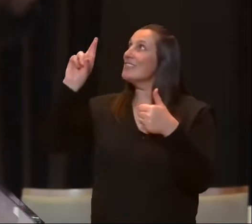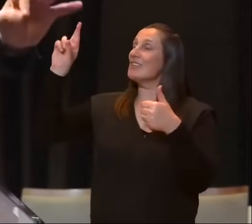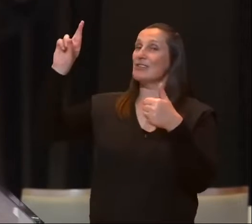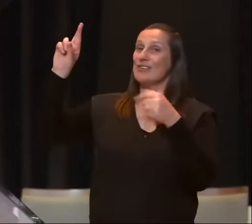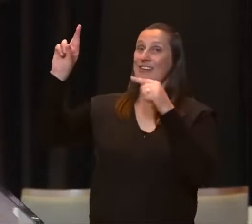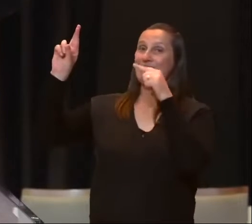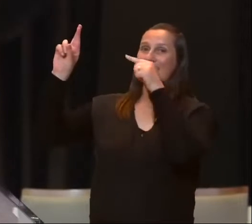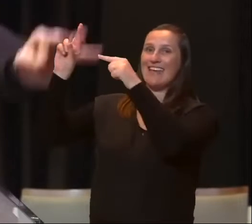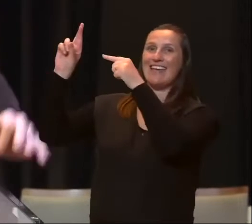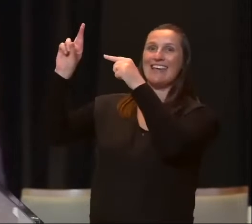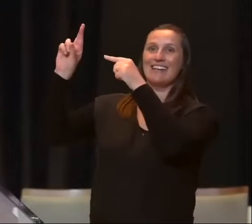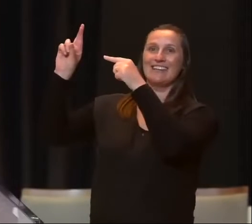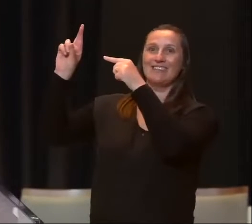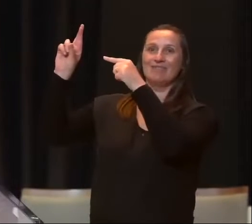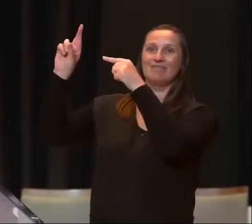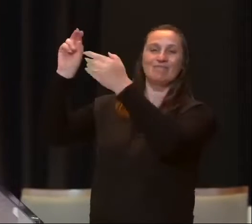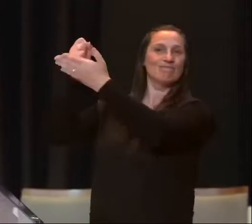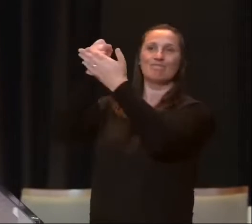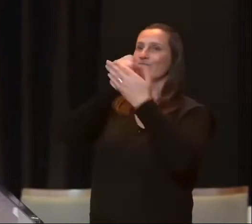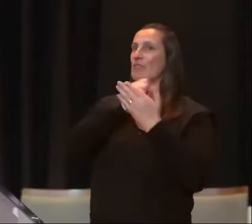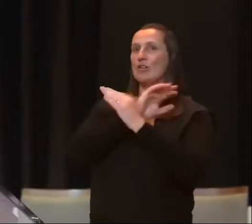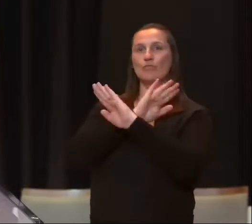a minha porção.